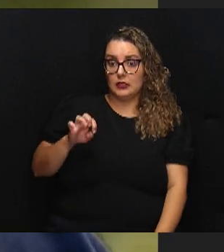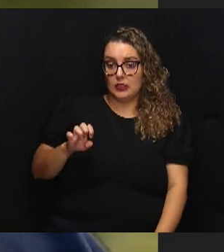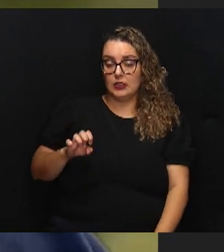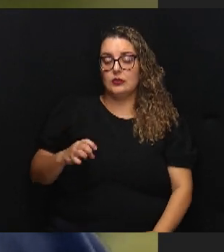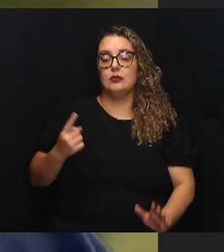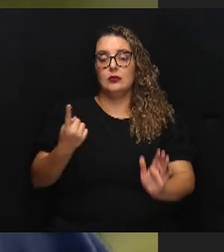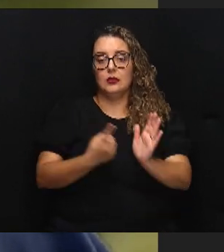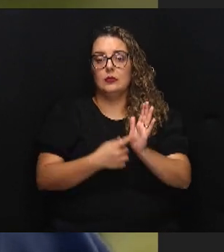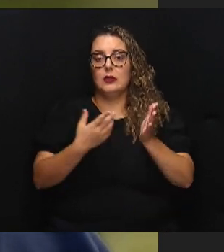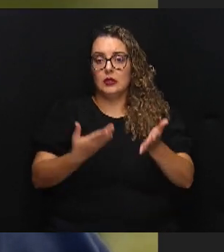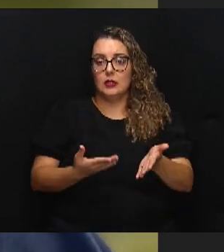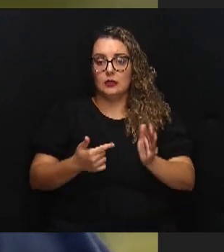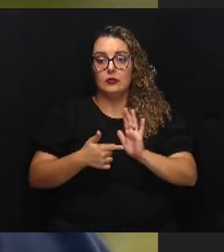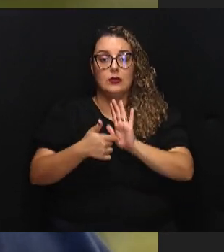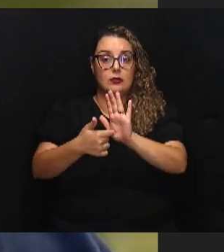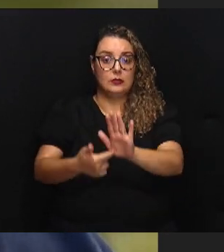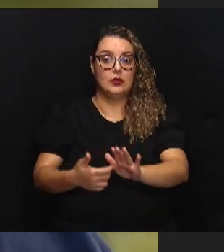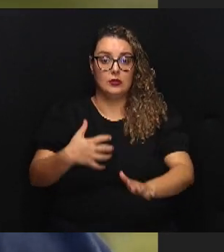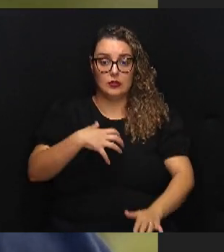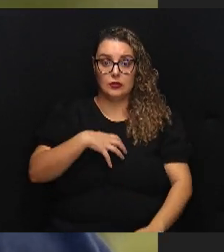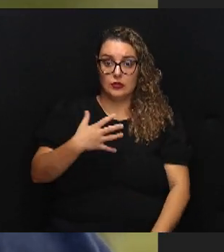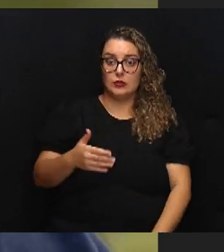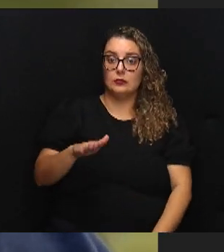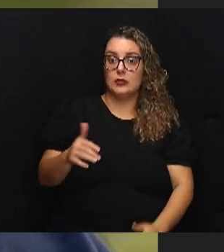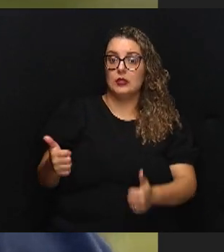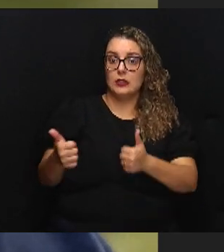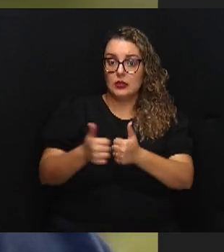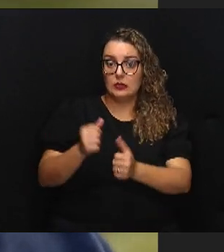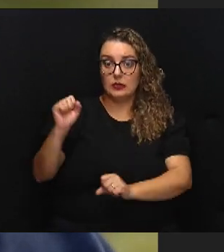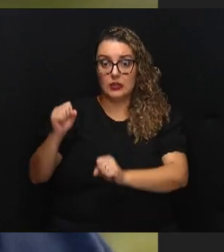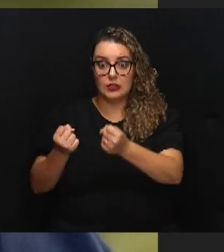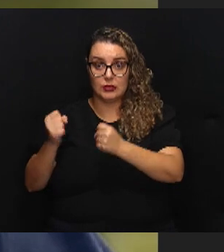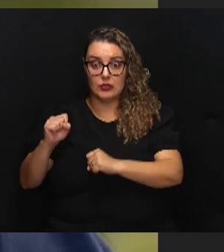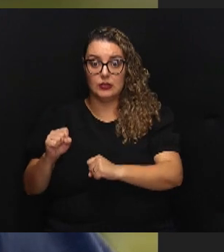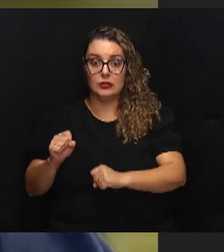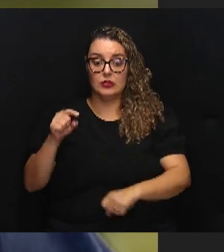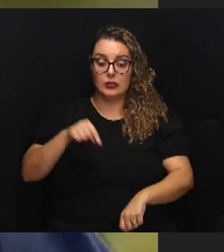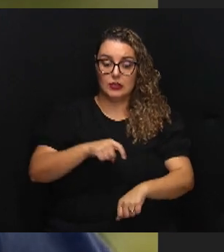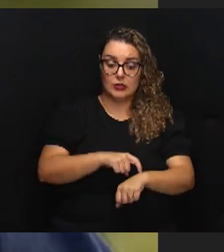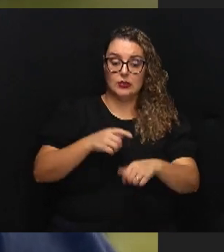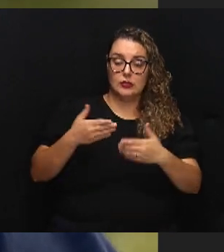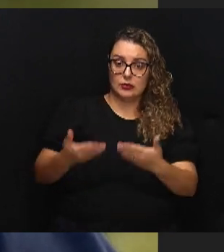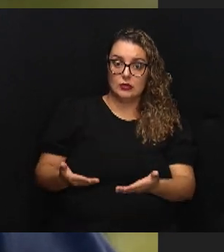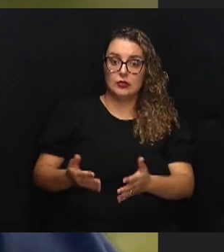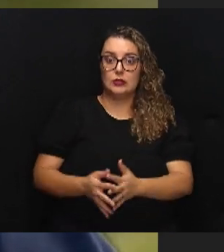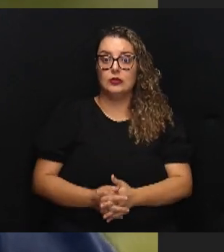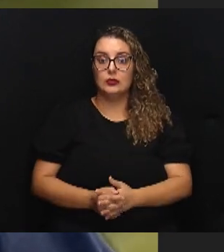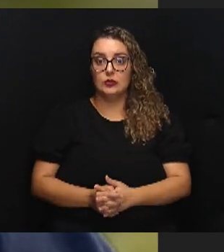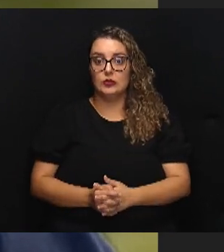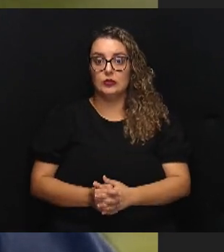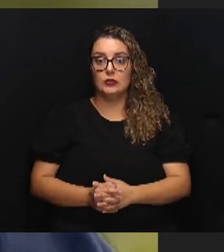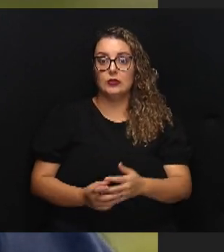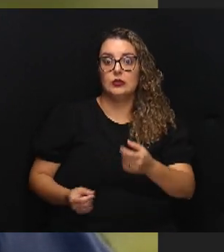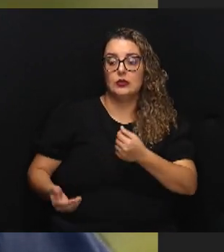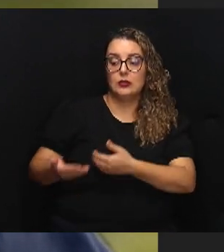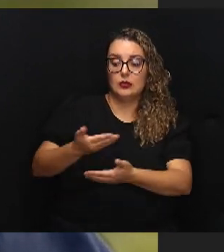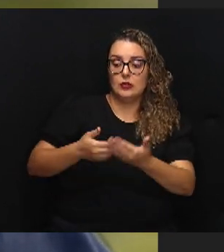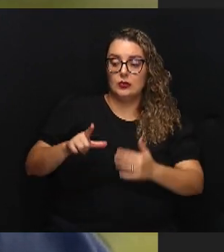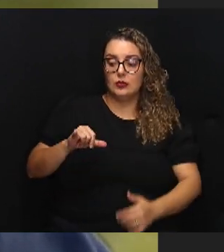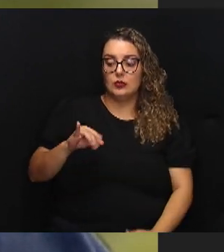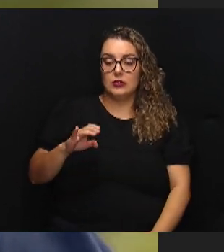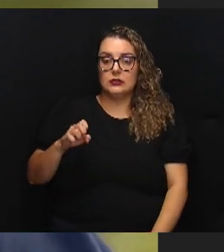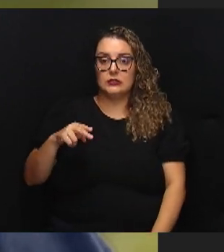foi demonstrado nas condições mais próximas às industriais, e nesse momento a gente está negociando o licenciamento com